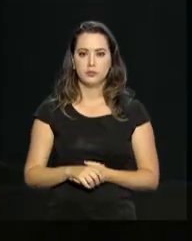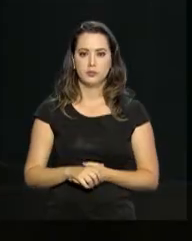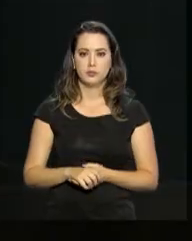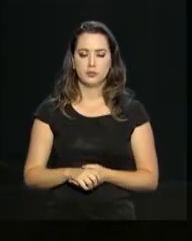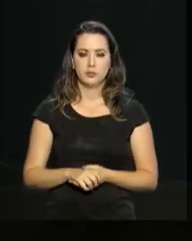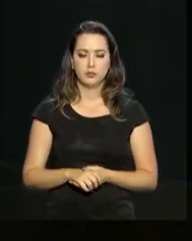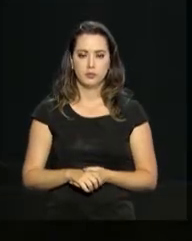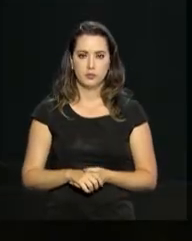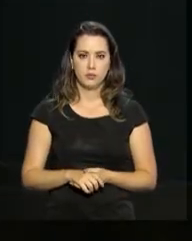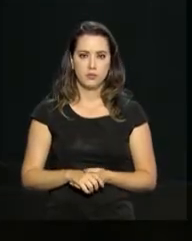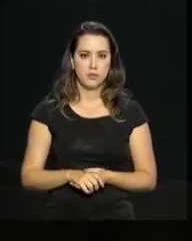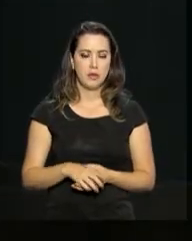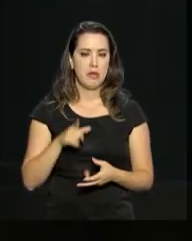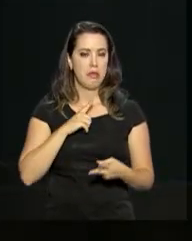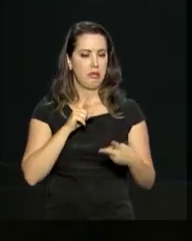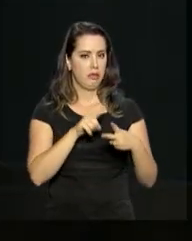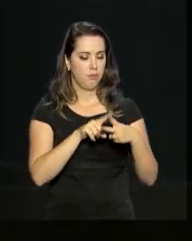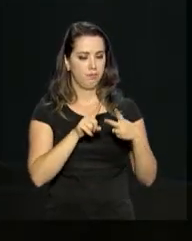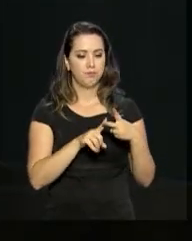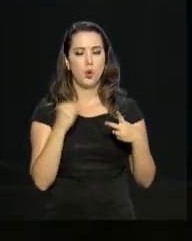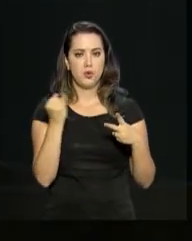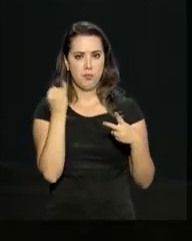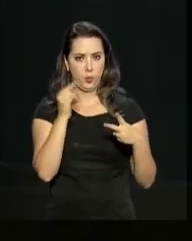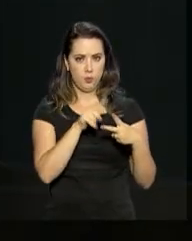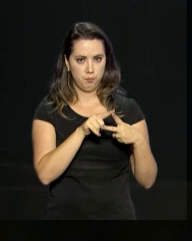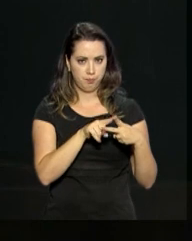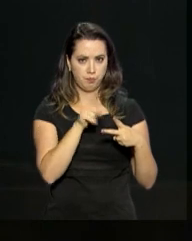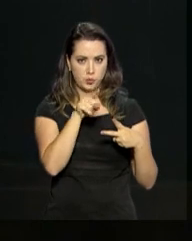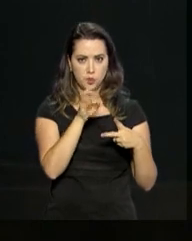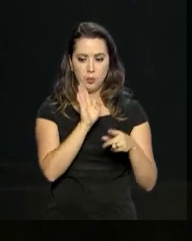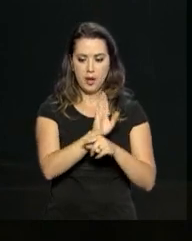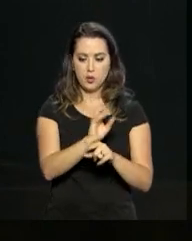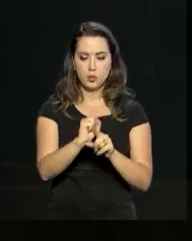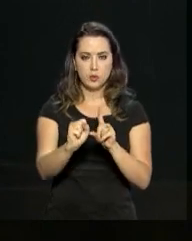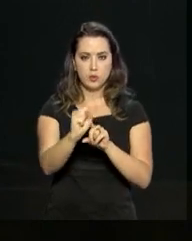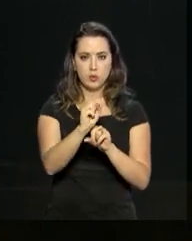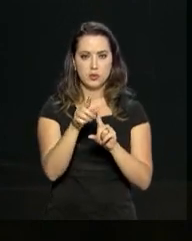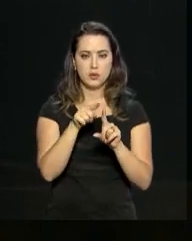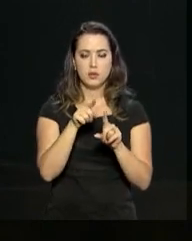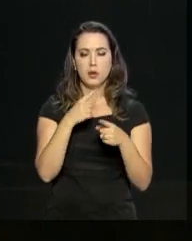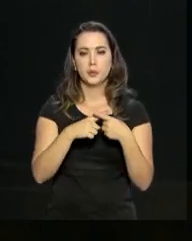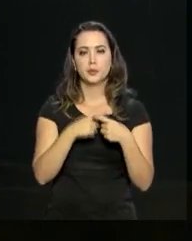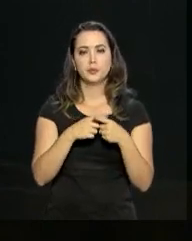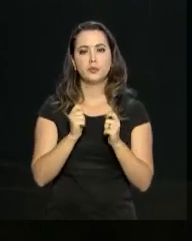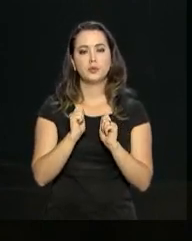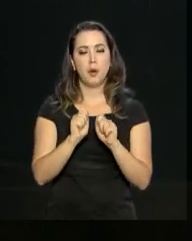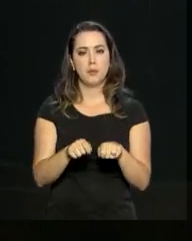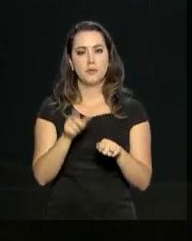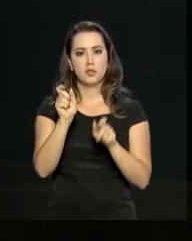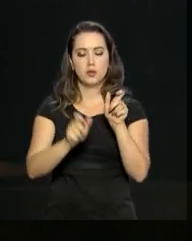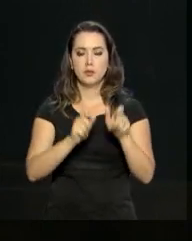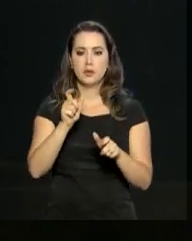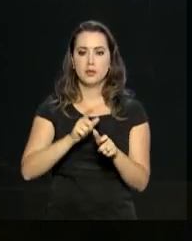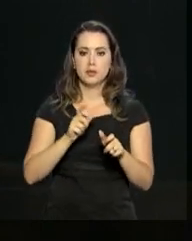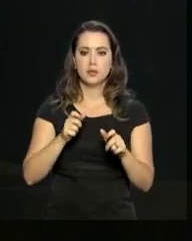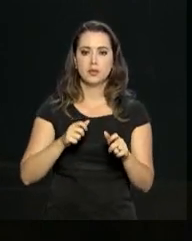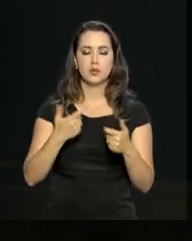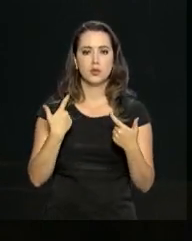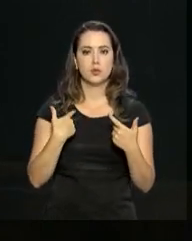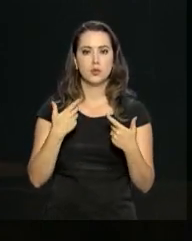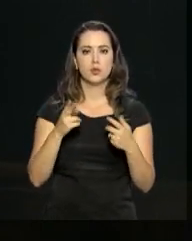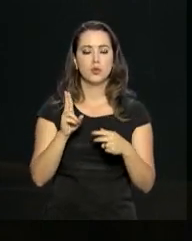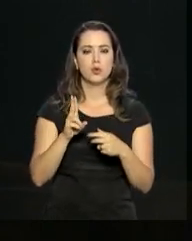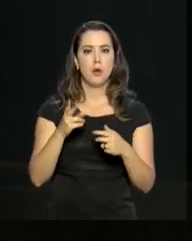tem duas vertentes uma é a vertente social que vai permitir que pessoas até gastem menos